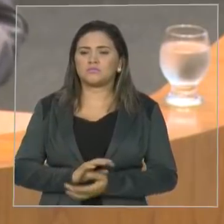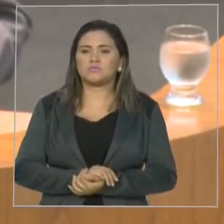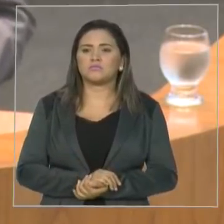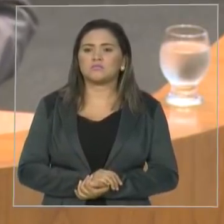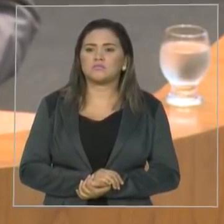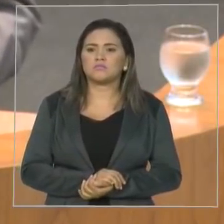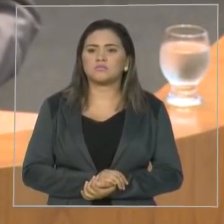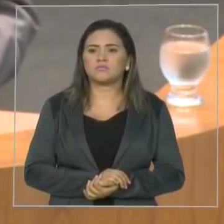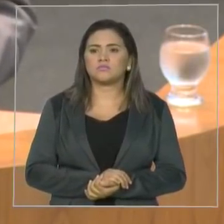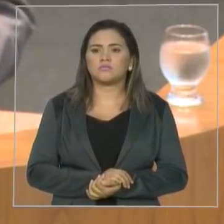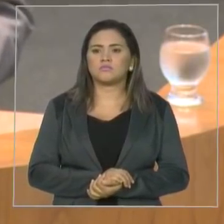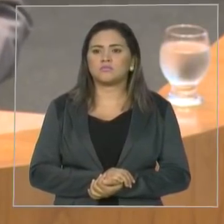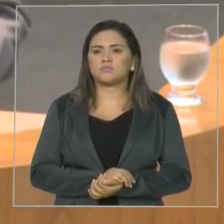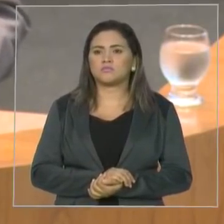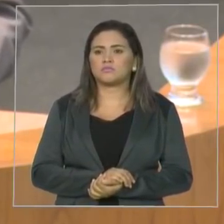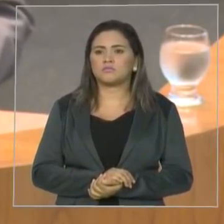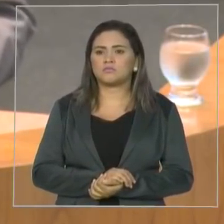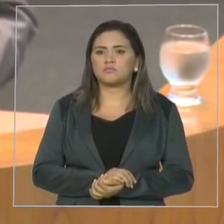Certamente,